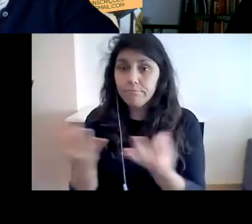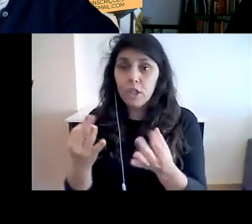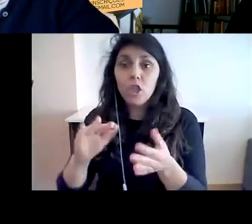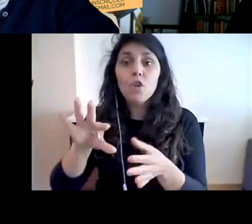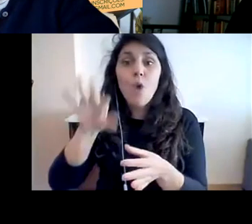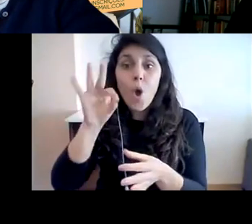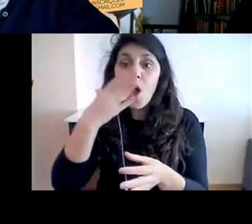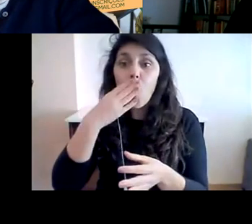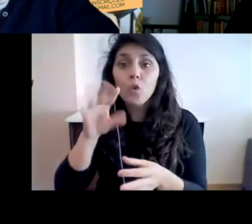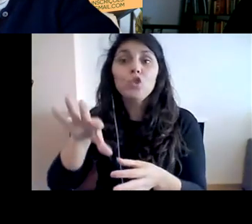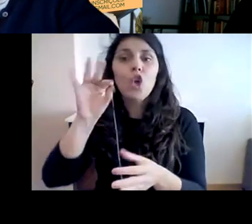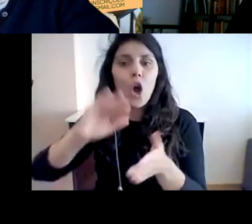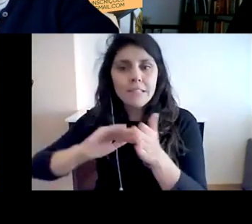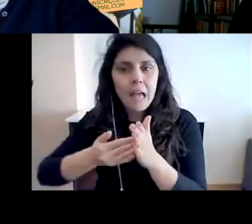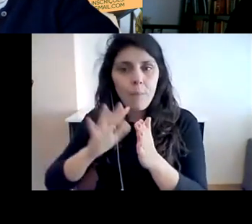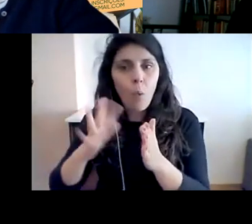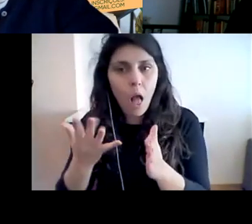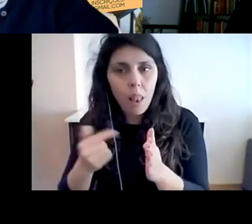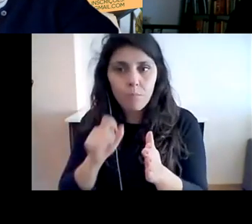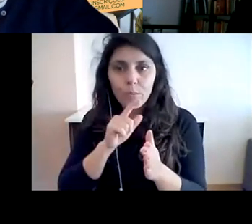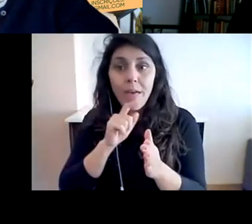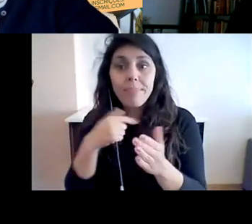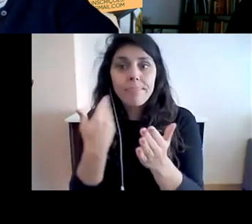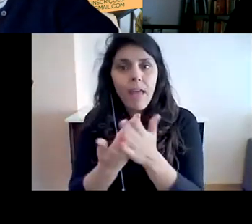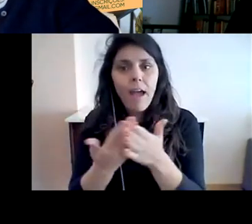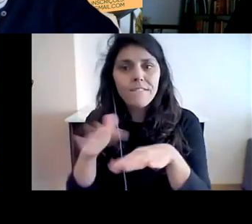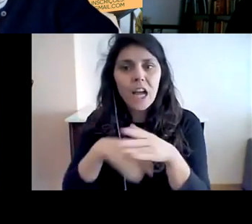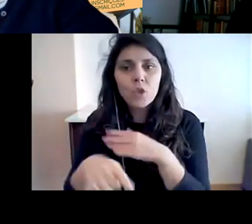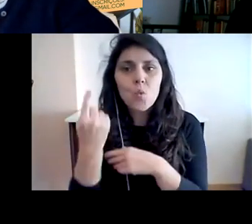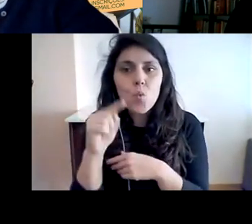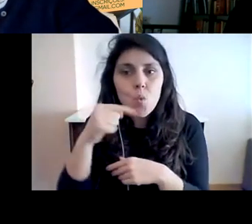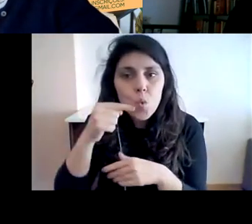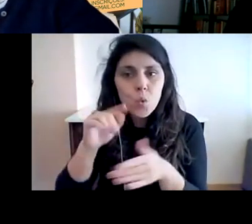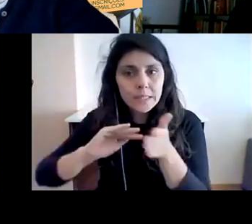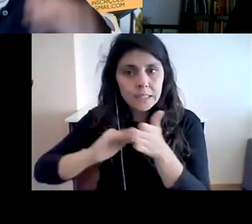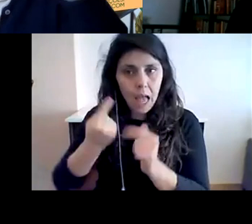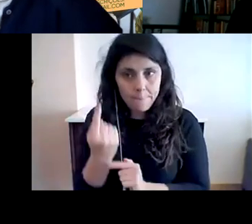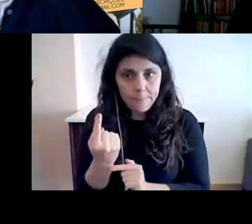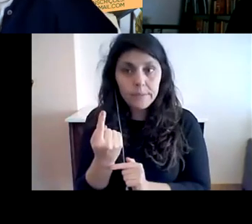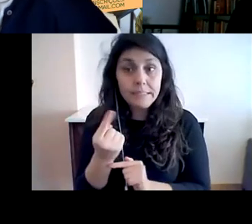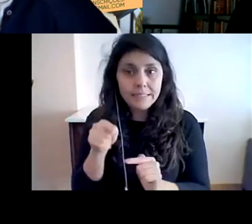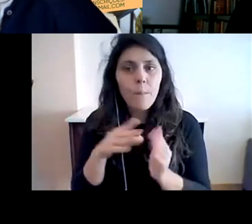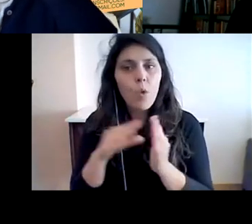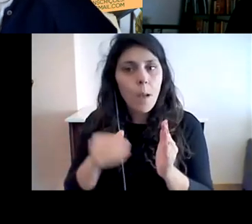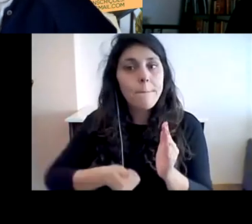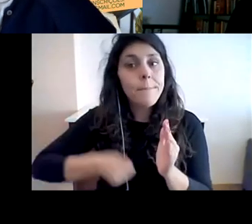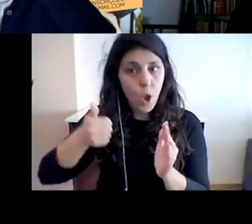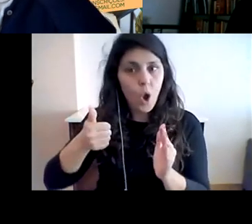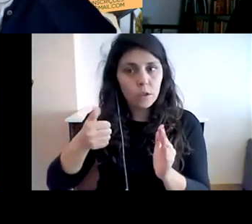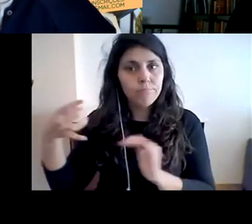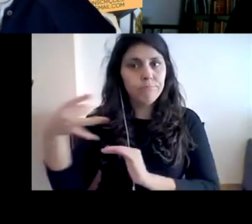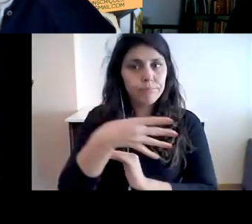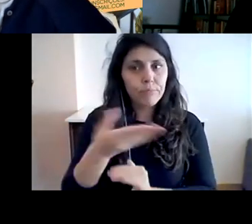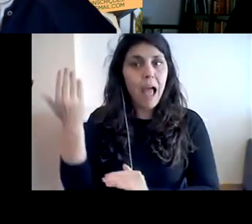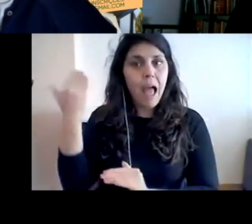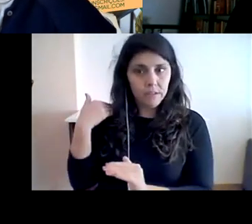lhe permite fazer apenas um exame no ingresso ao ensino superior, é um modelo melhor que o anterior, e creio que, se ele for